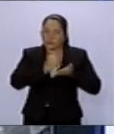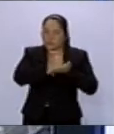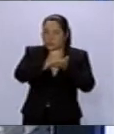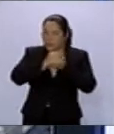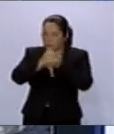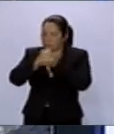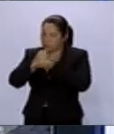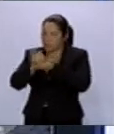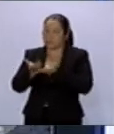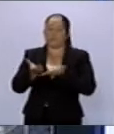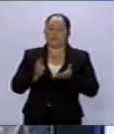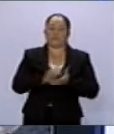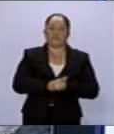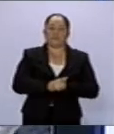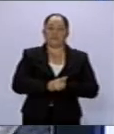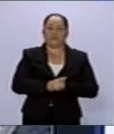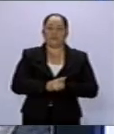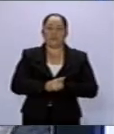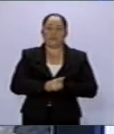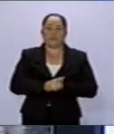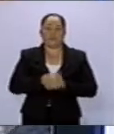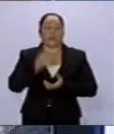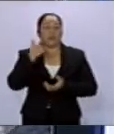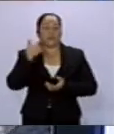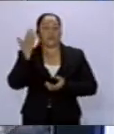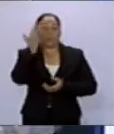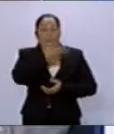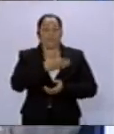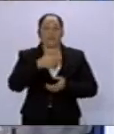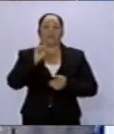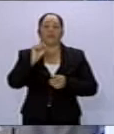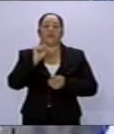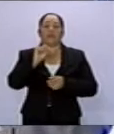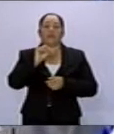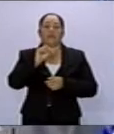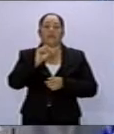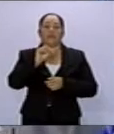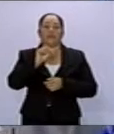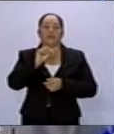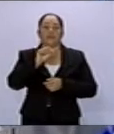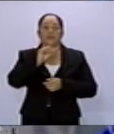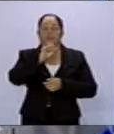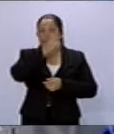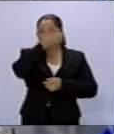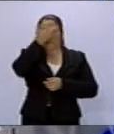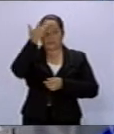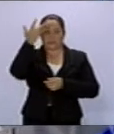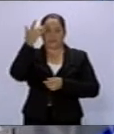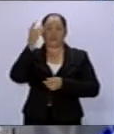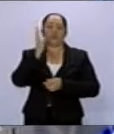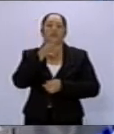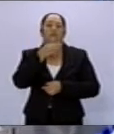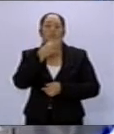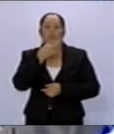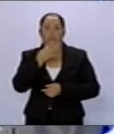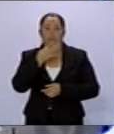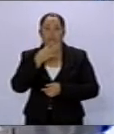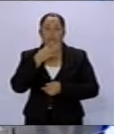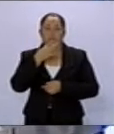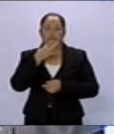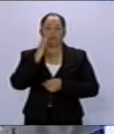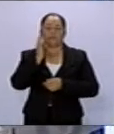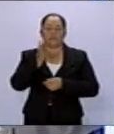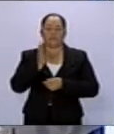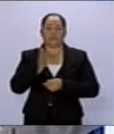a prática assistencial a maior prova disso são figuras já estabelecidas na legislação brasileira algumas já perto de completar